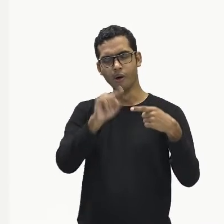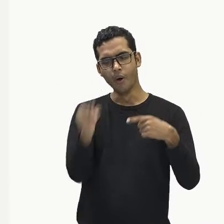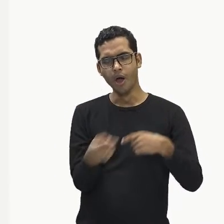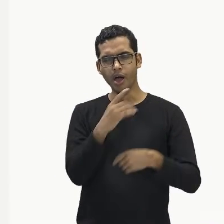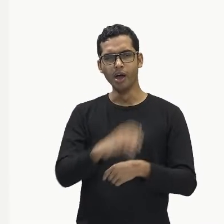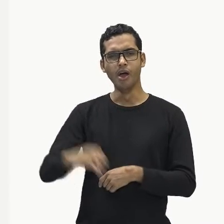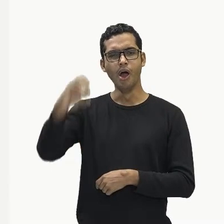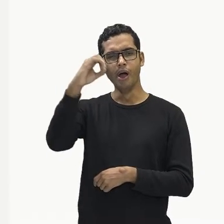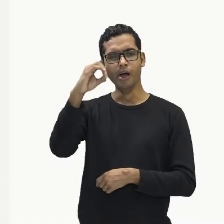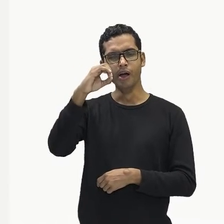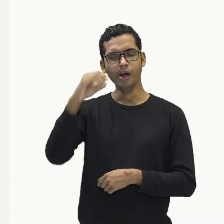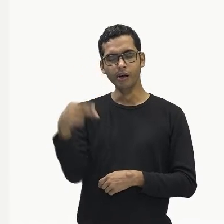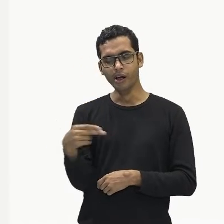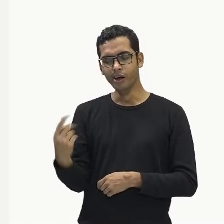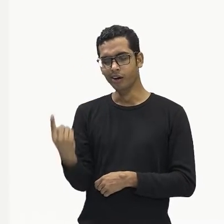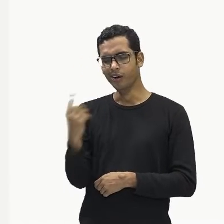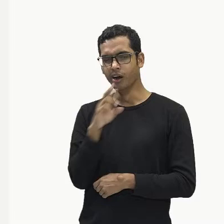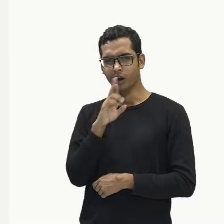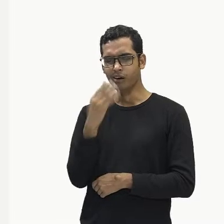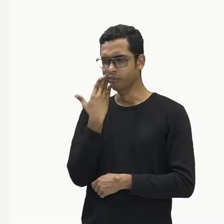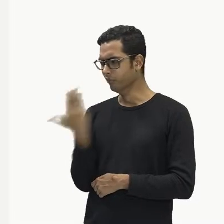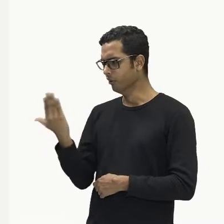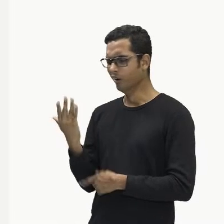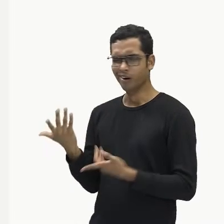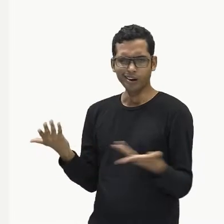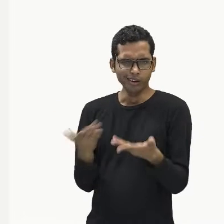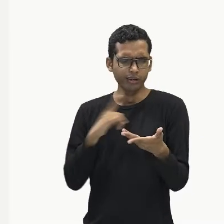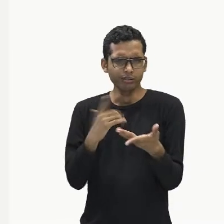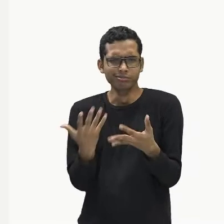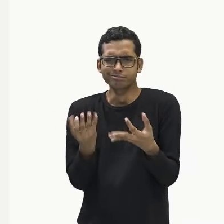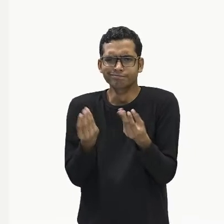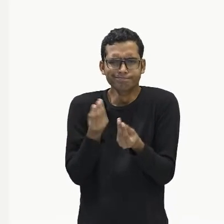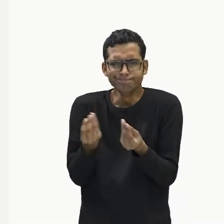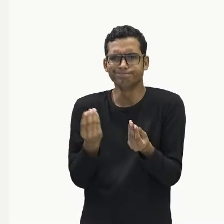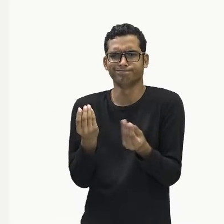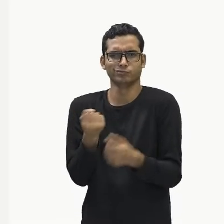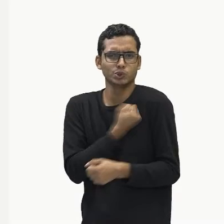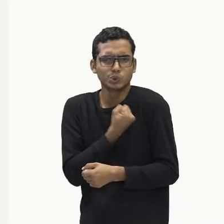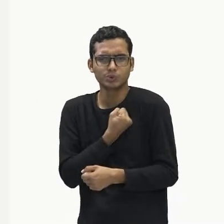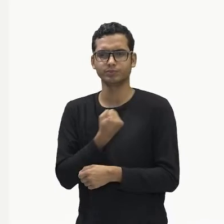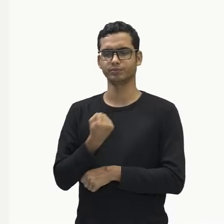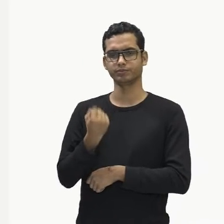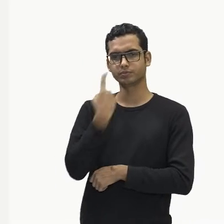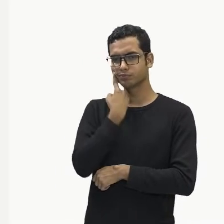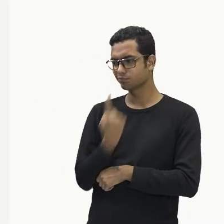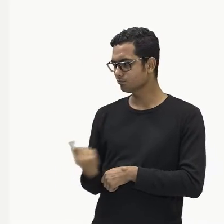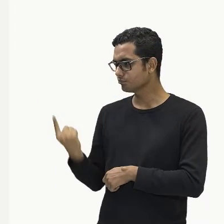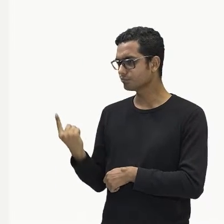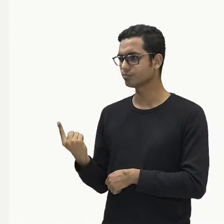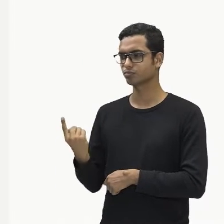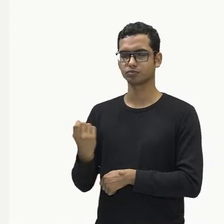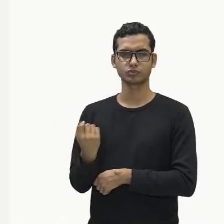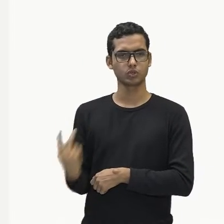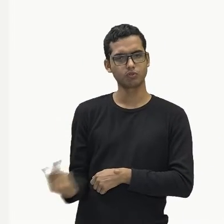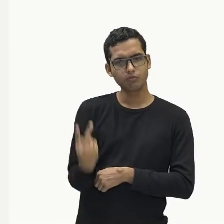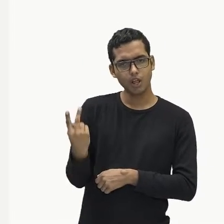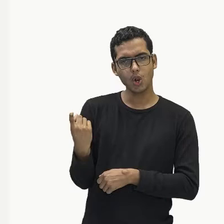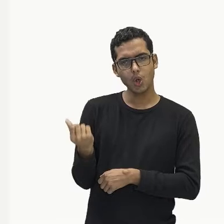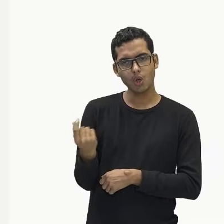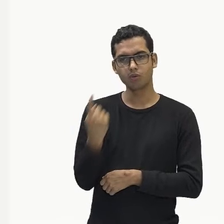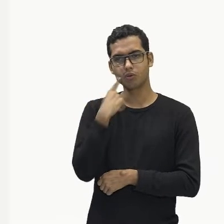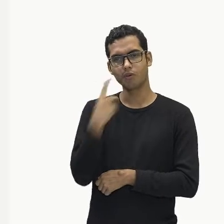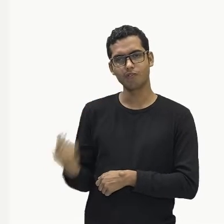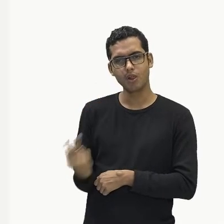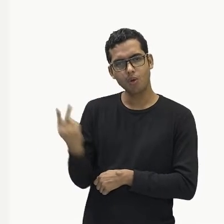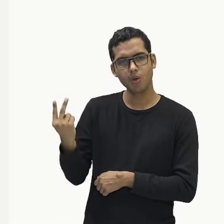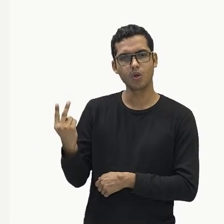que é que você tem que perceber? O número sendo um valor alto, pequeno ou